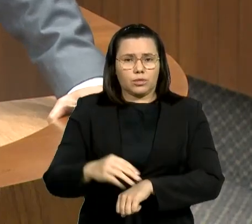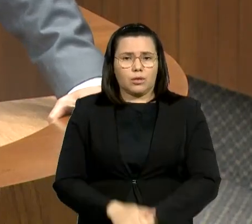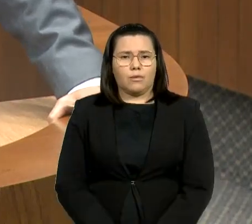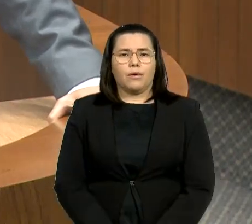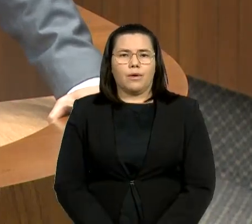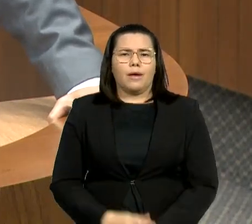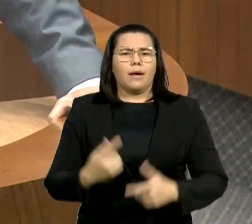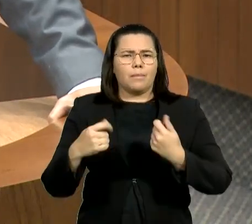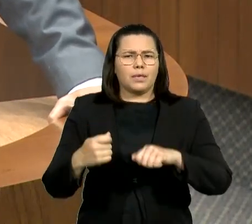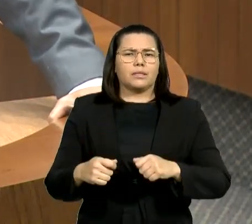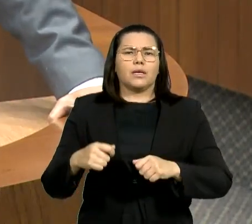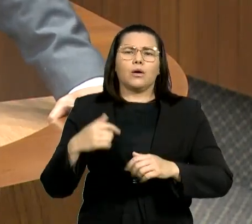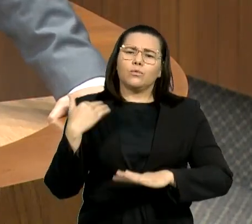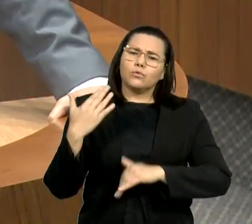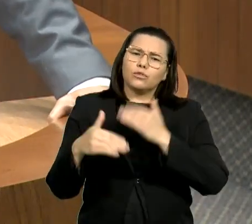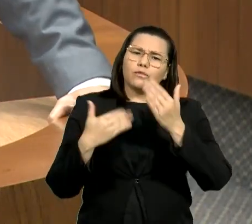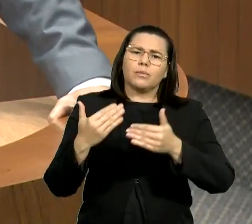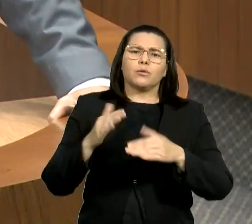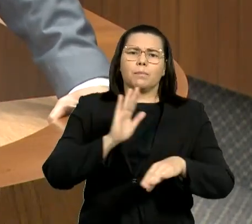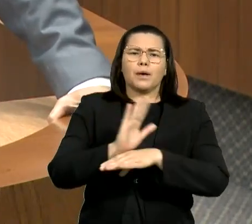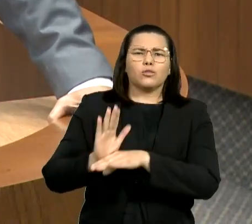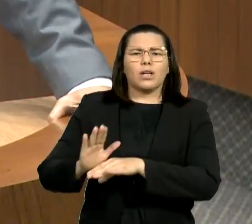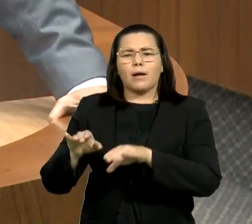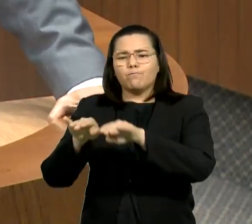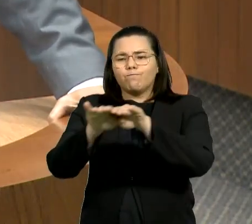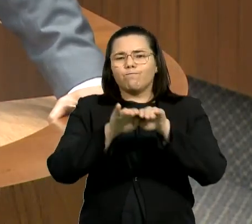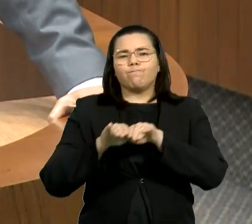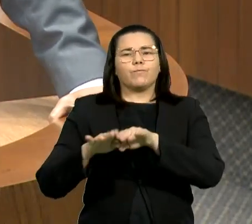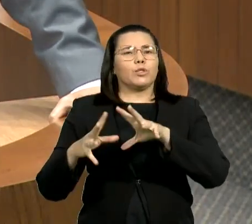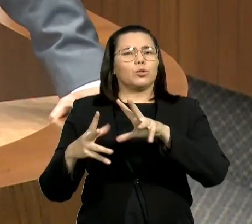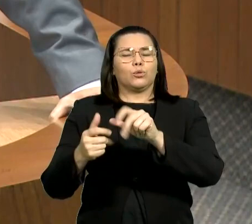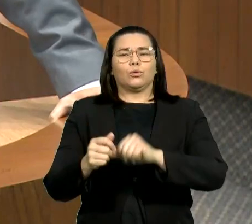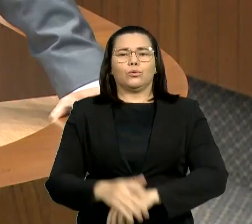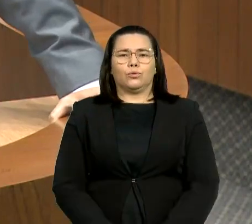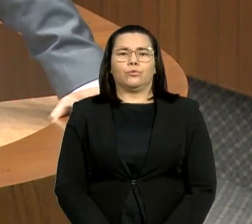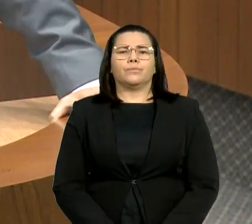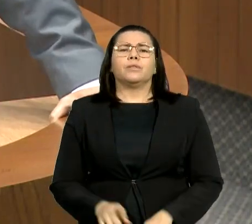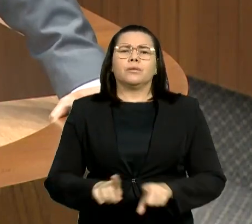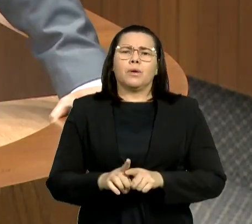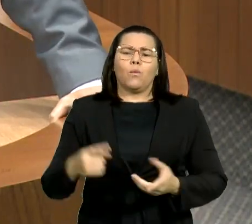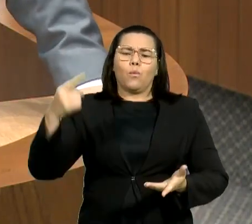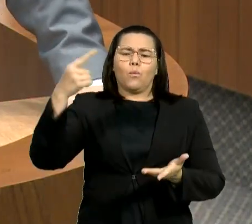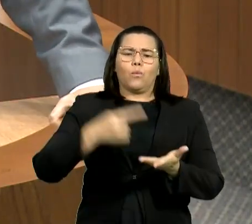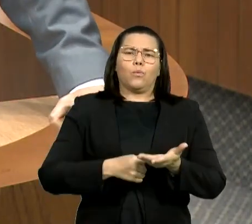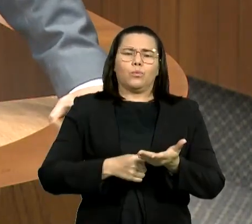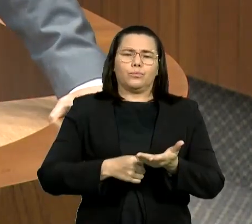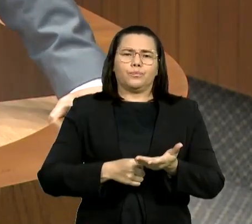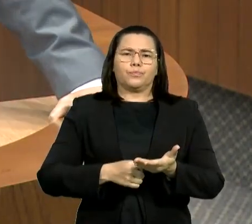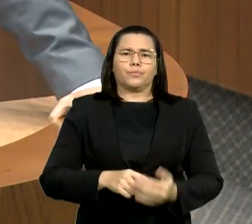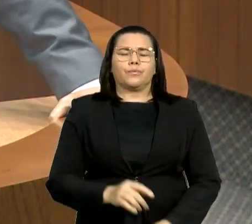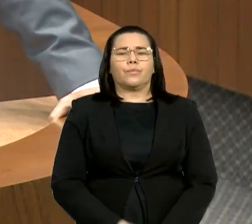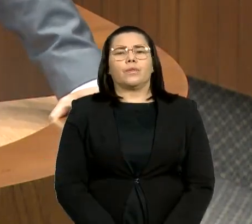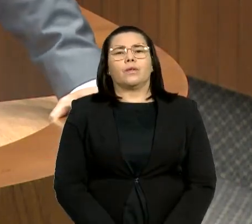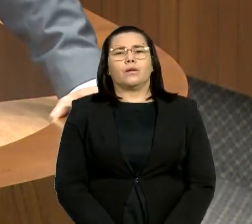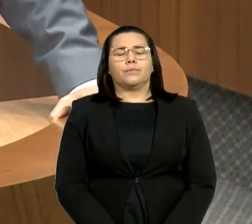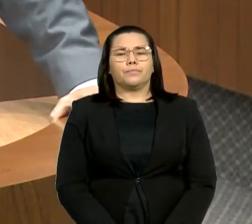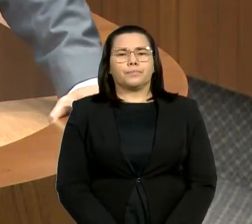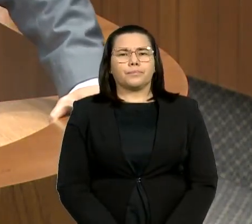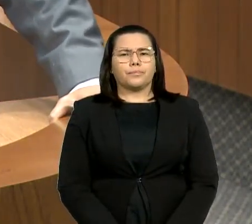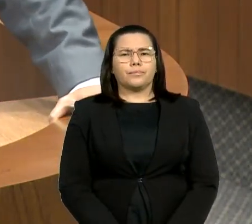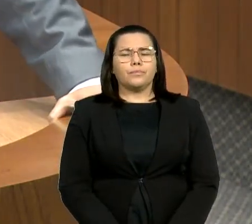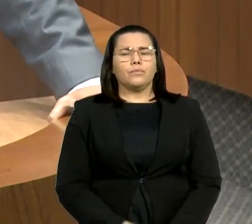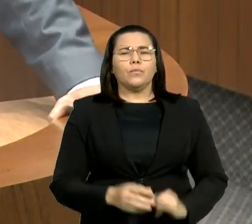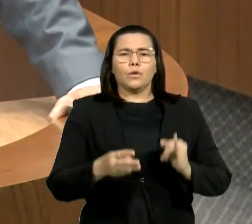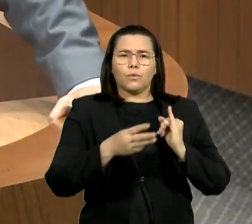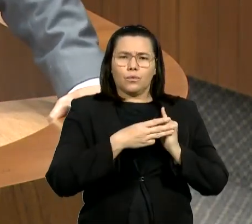uma ação concreta, um termo de acordo com o IFMA, onde está sendo repassado 5